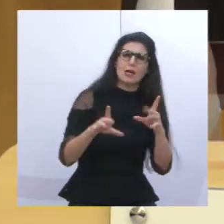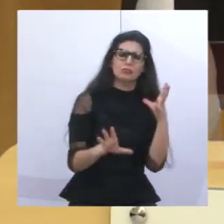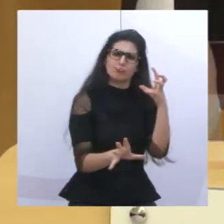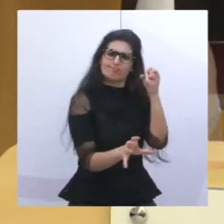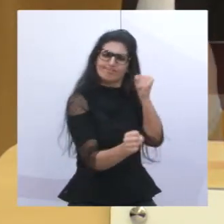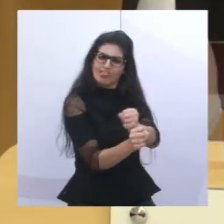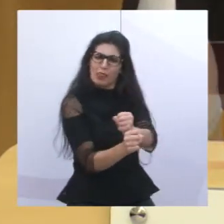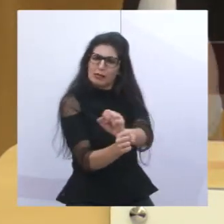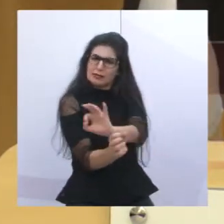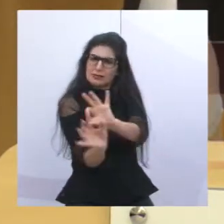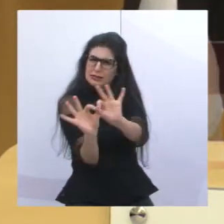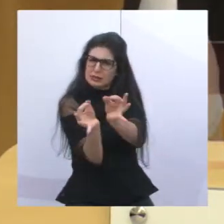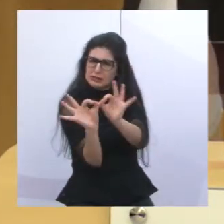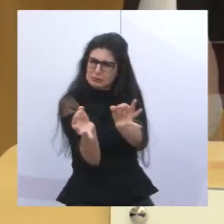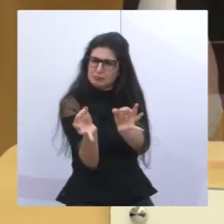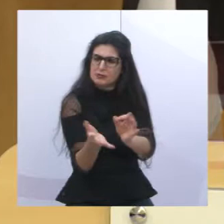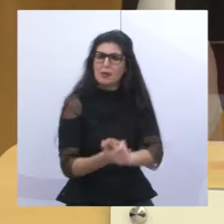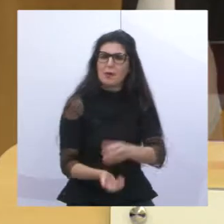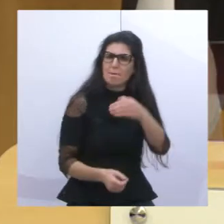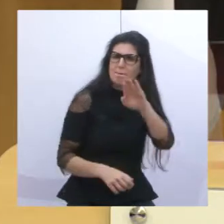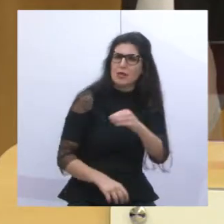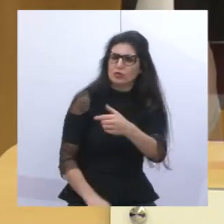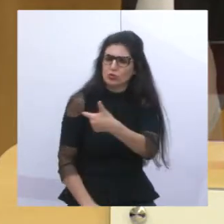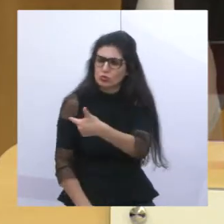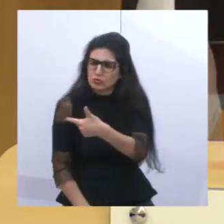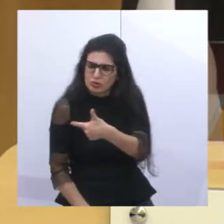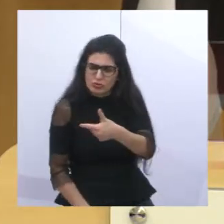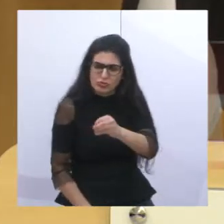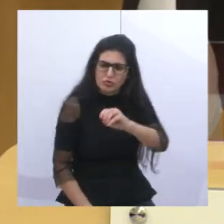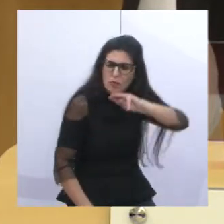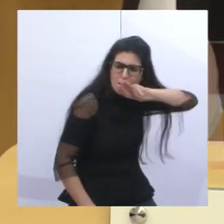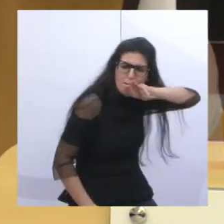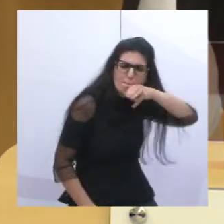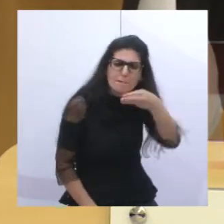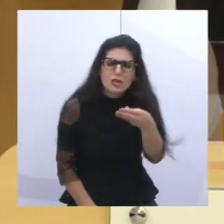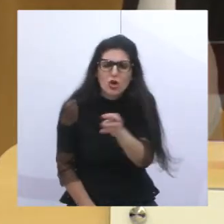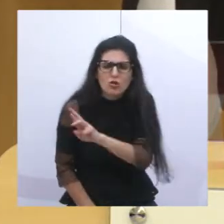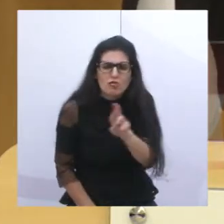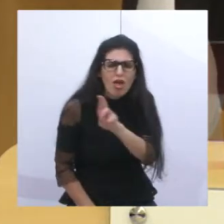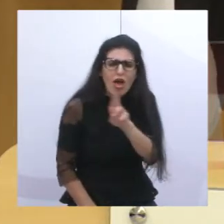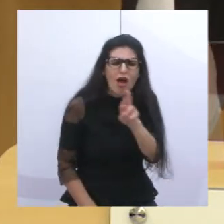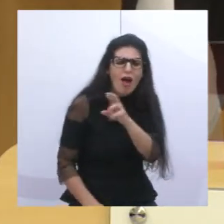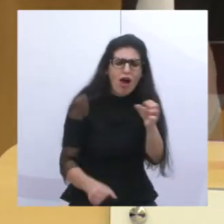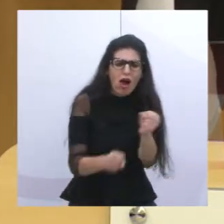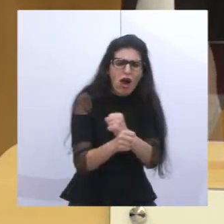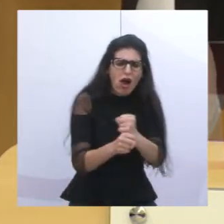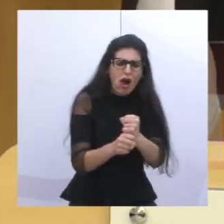Cassiano, dá mais de R$220 milhões por ano.